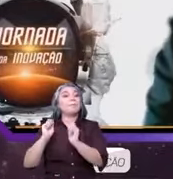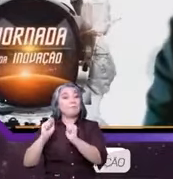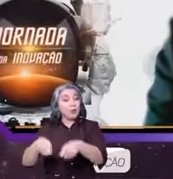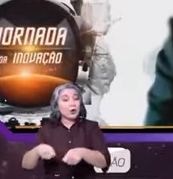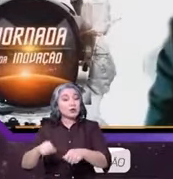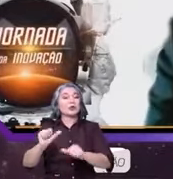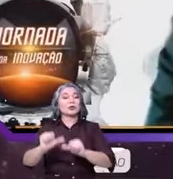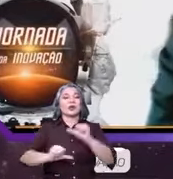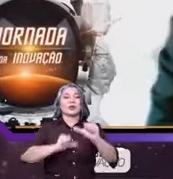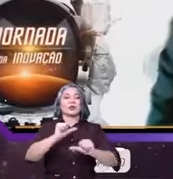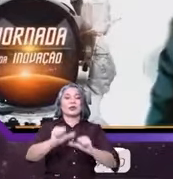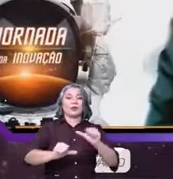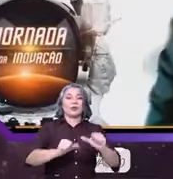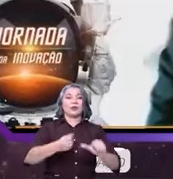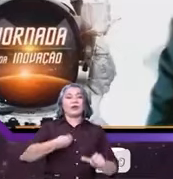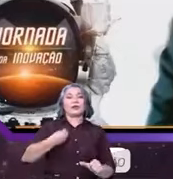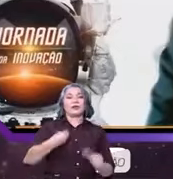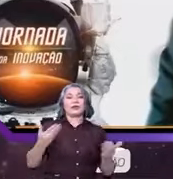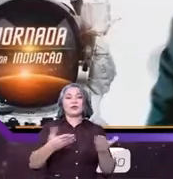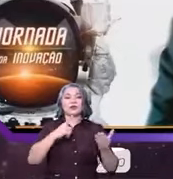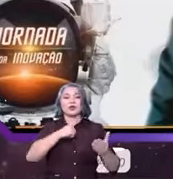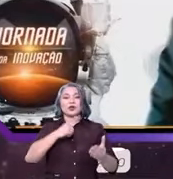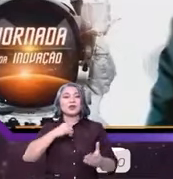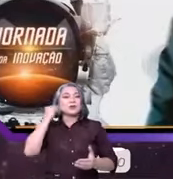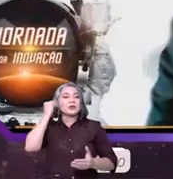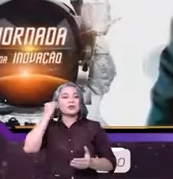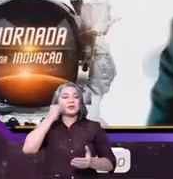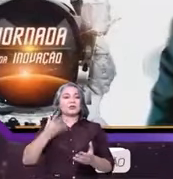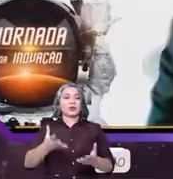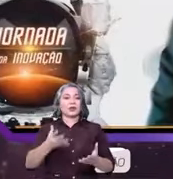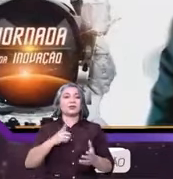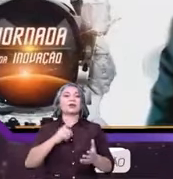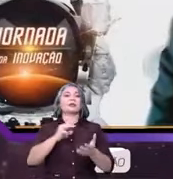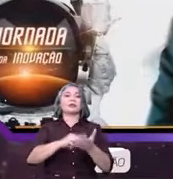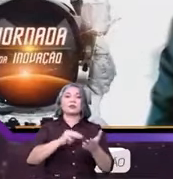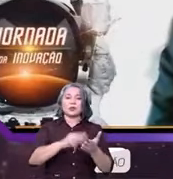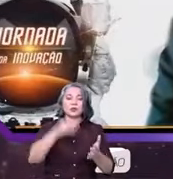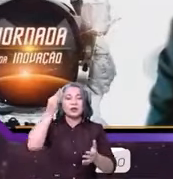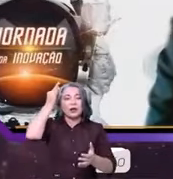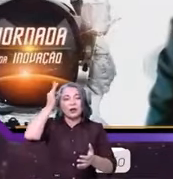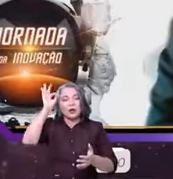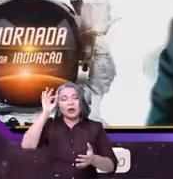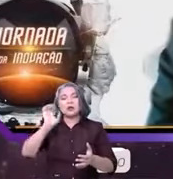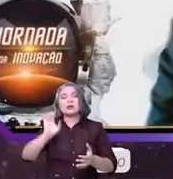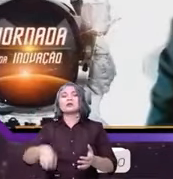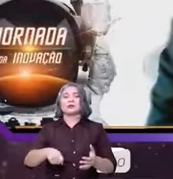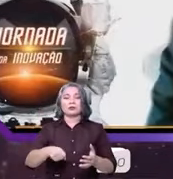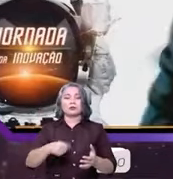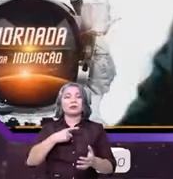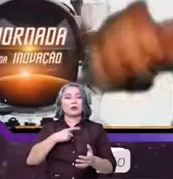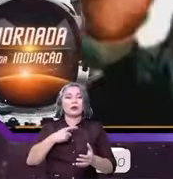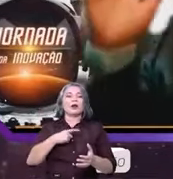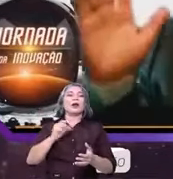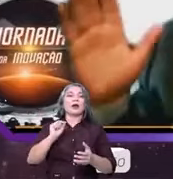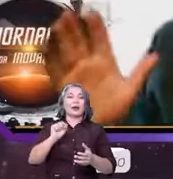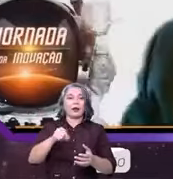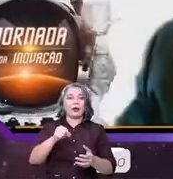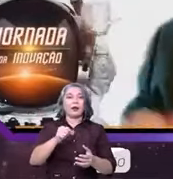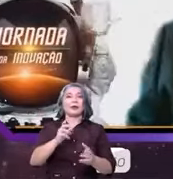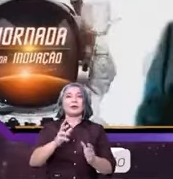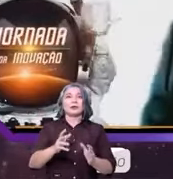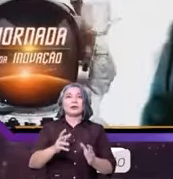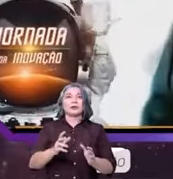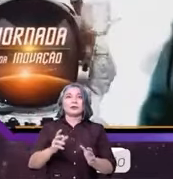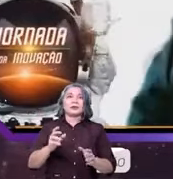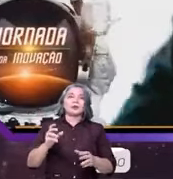A defesa insiste que a metodologia ágil é, sim, aderente não só às